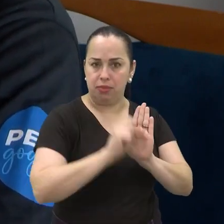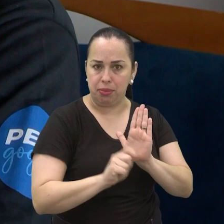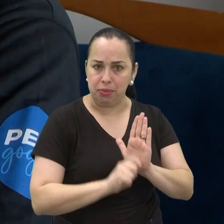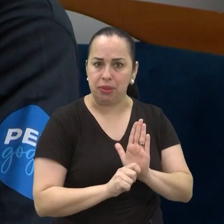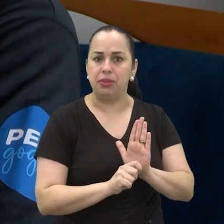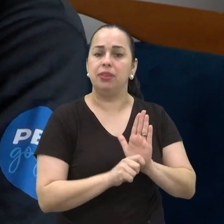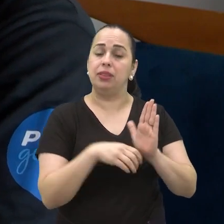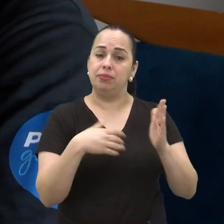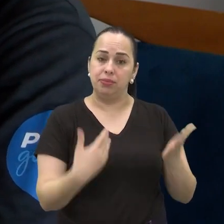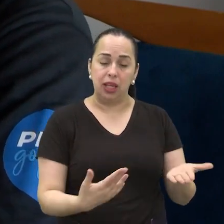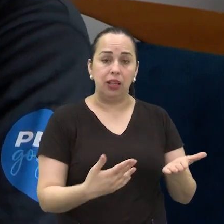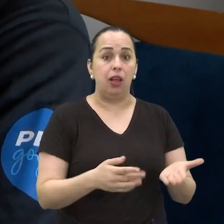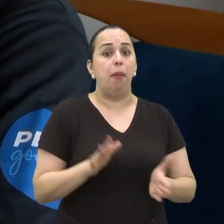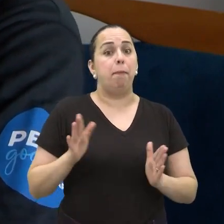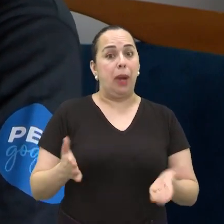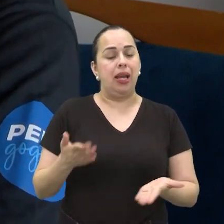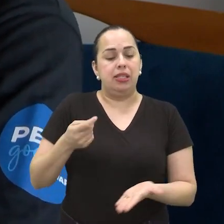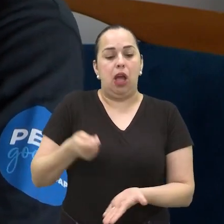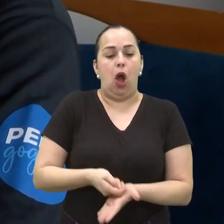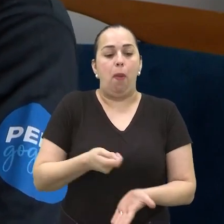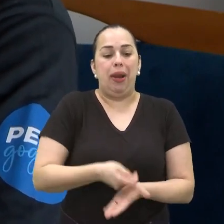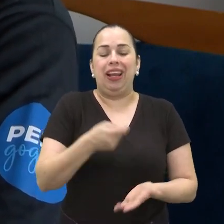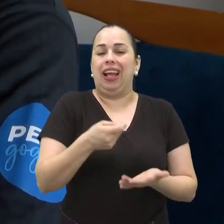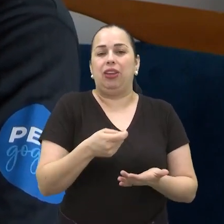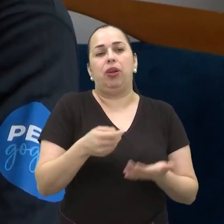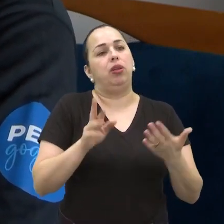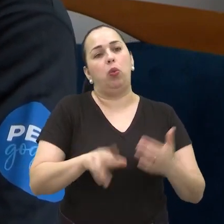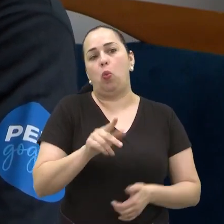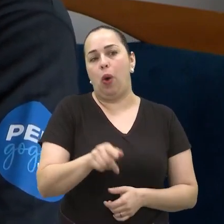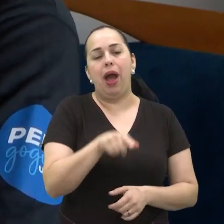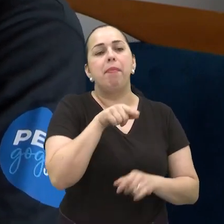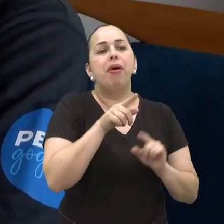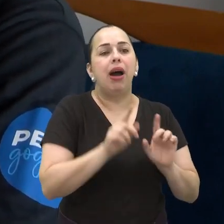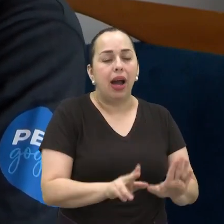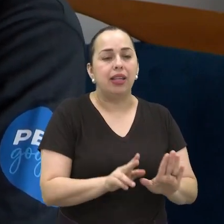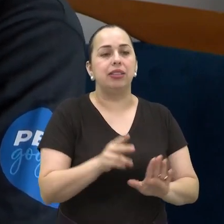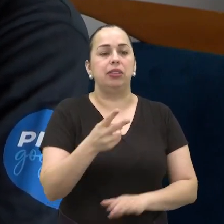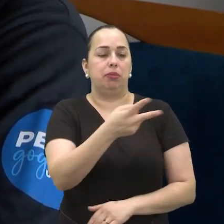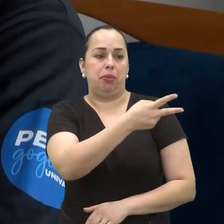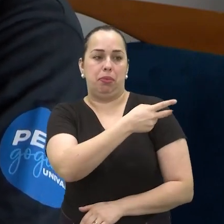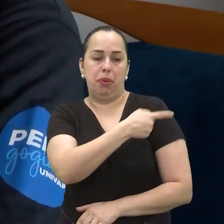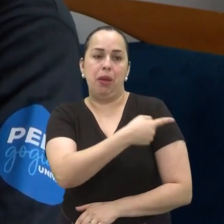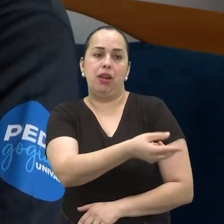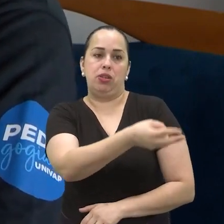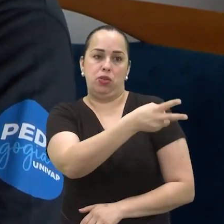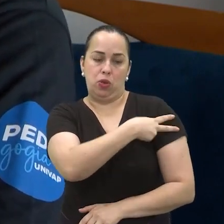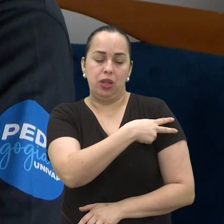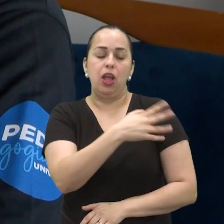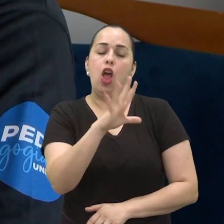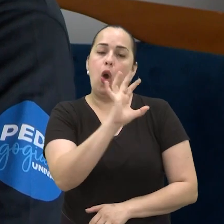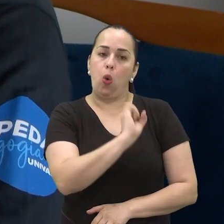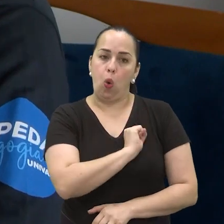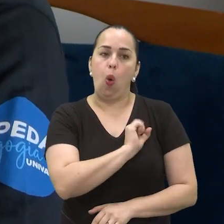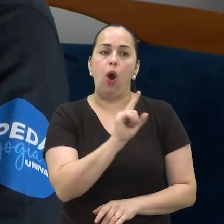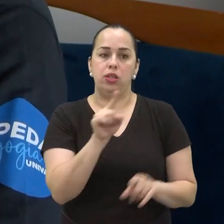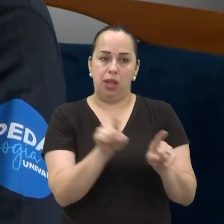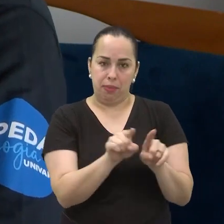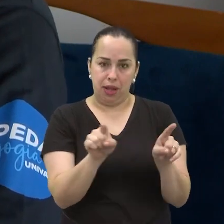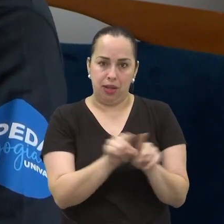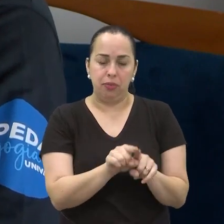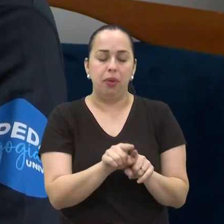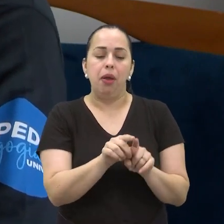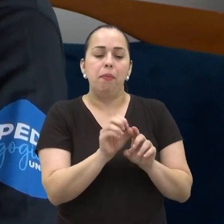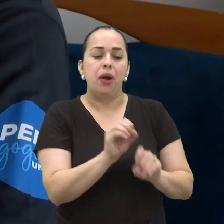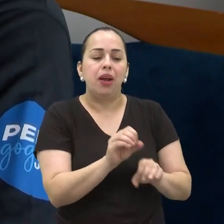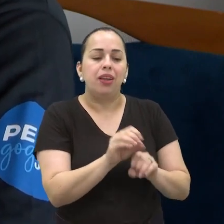educação infantil, não saem totalmente, né? Não é obrigatório eles saírem lendo e escrevendo. Então, o primeiro e o segundo ano também é uma área que me chama muita